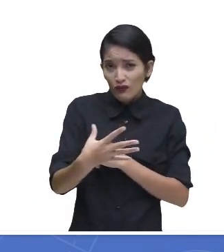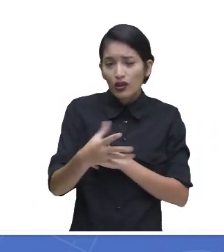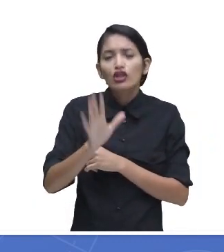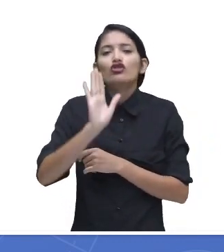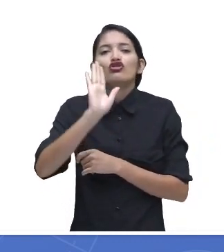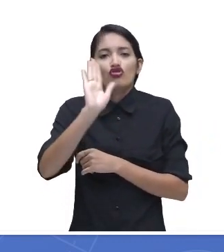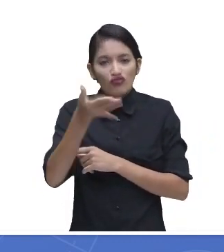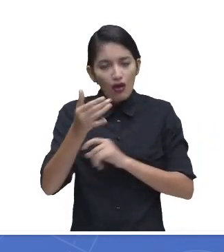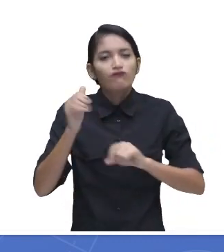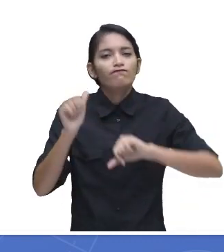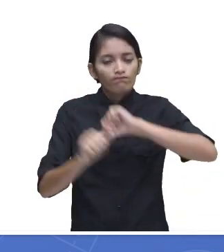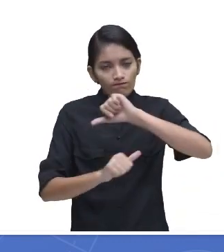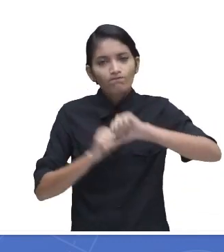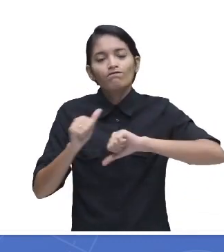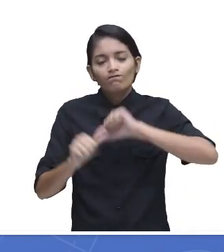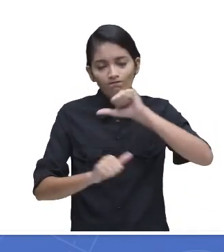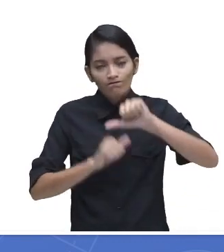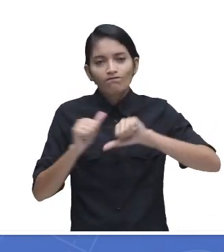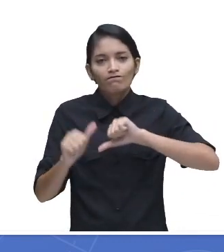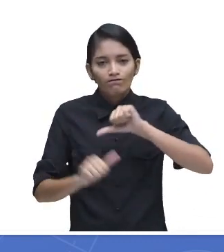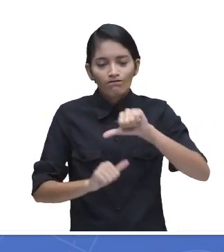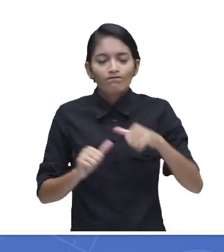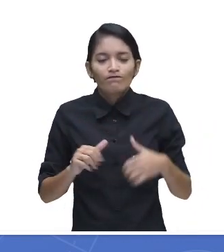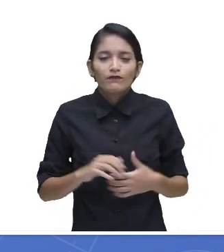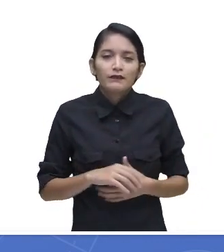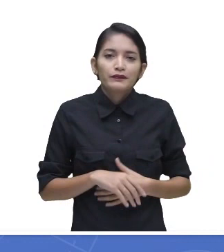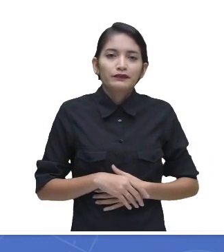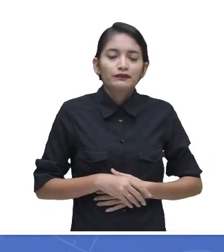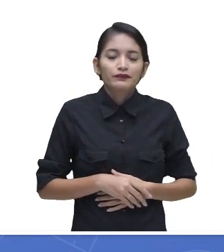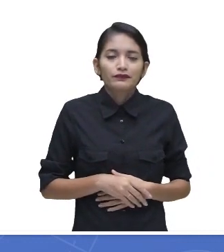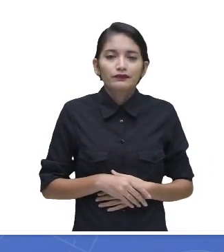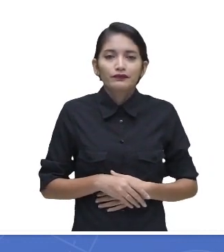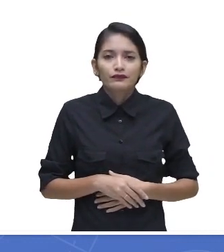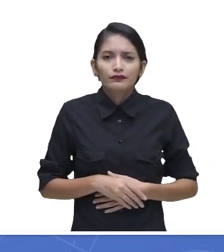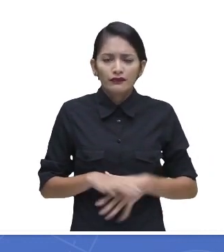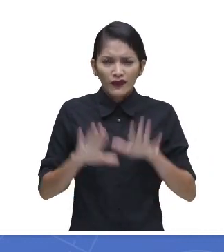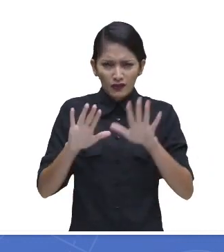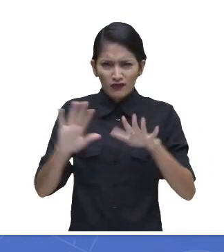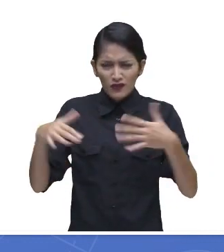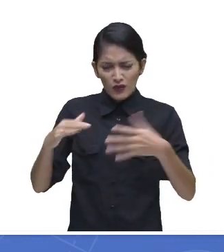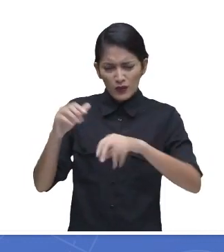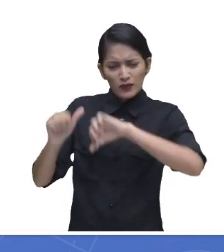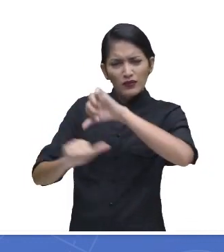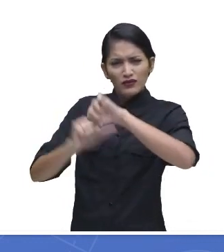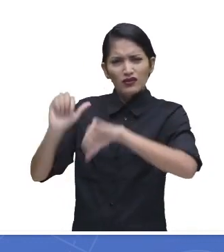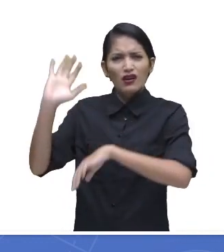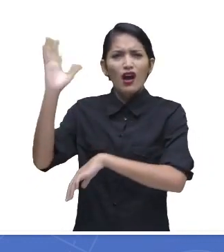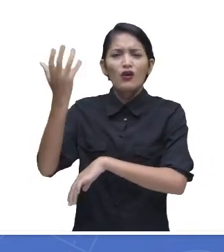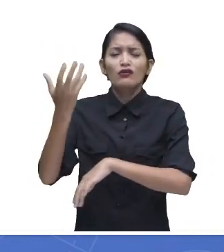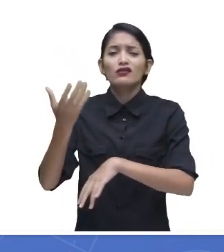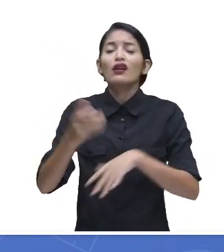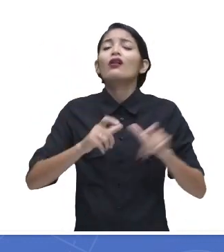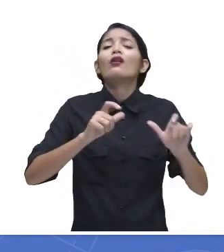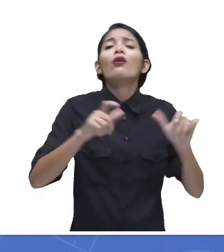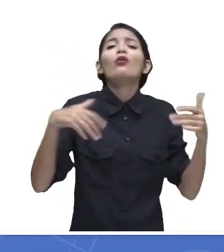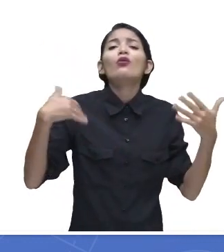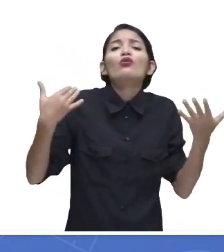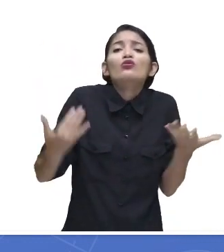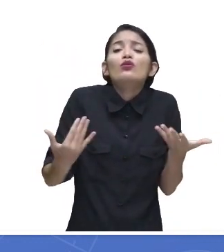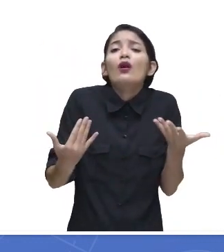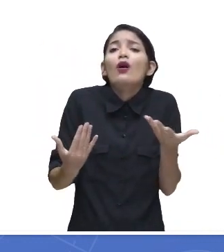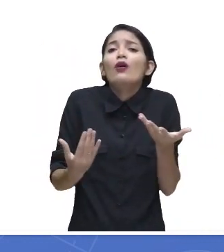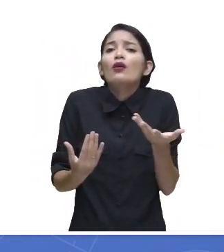mudou. Que mudou. Né? Mas que mudanças foram essas? De onde vieram essas mudanças?